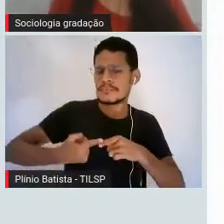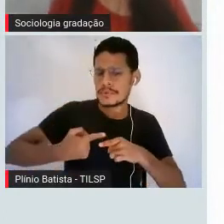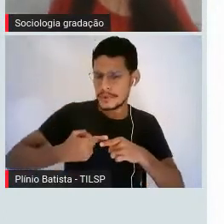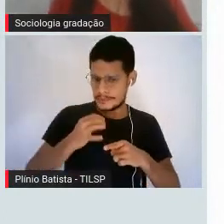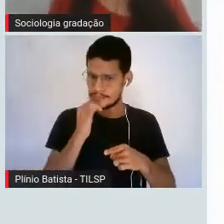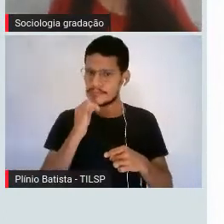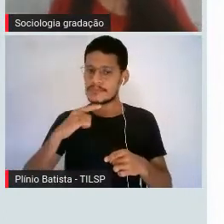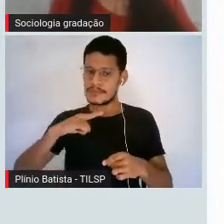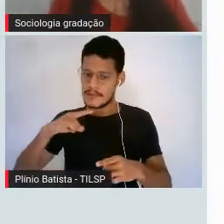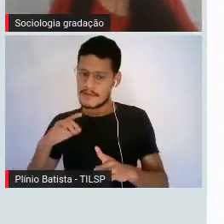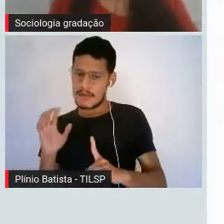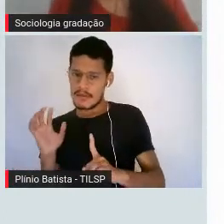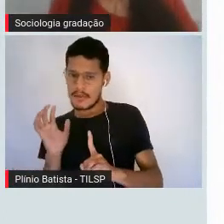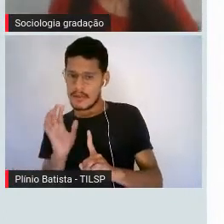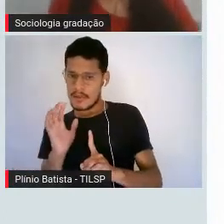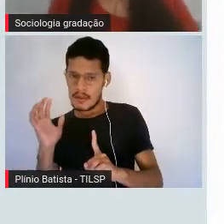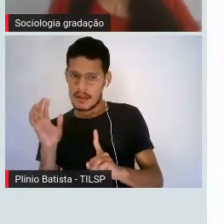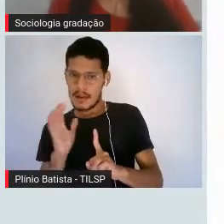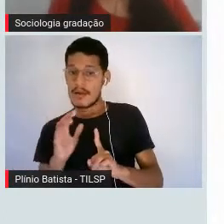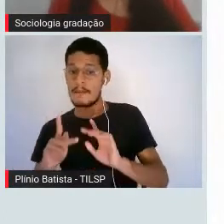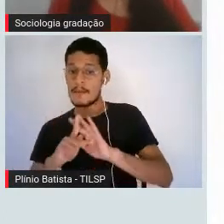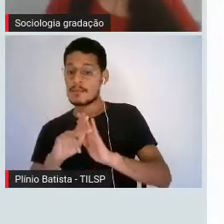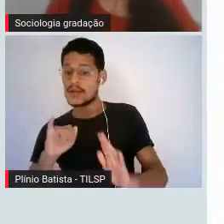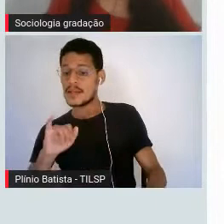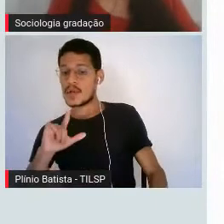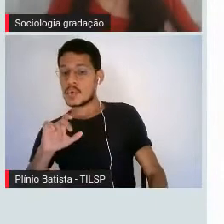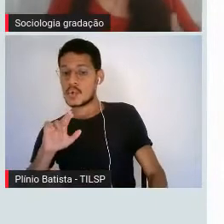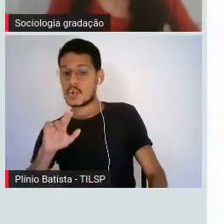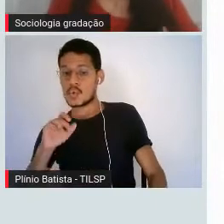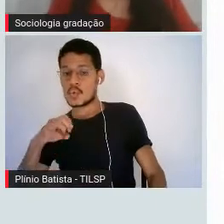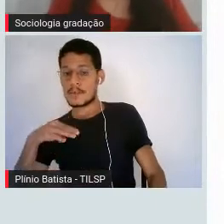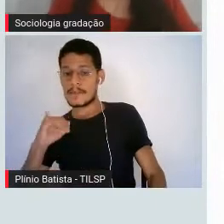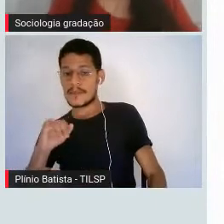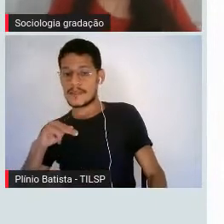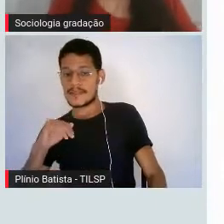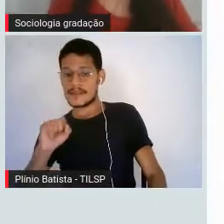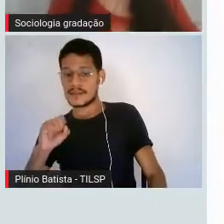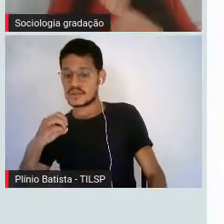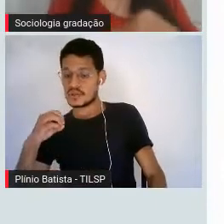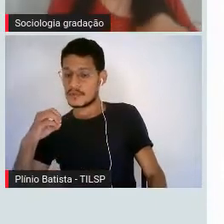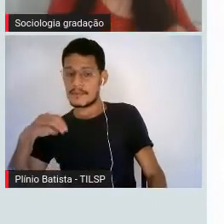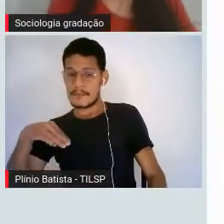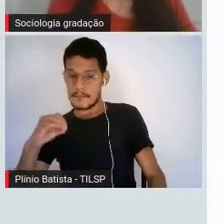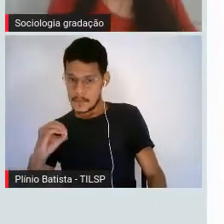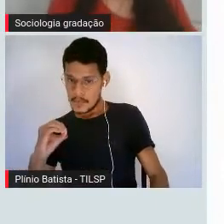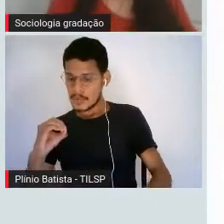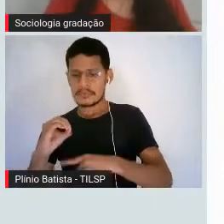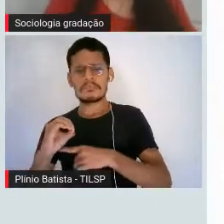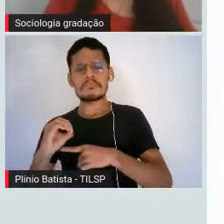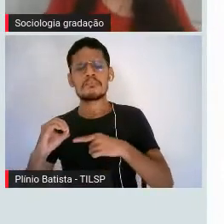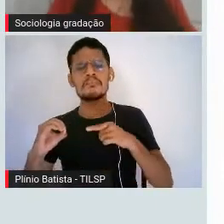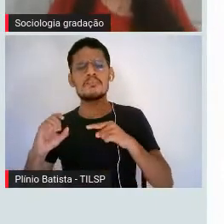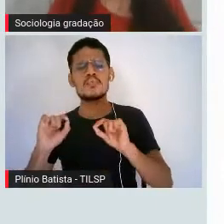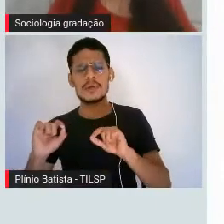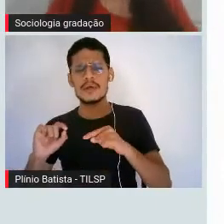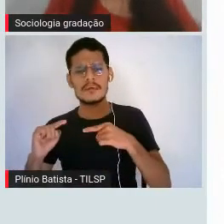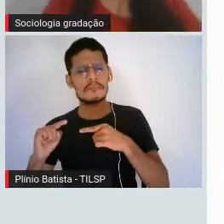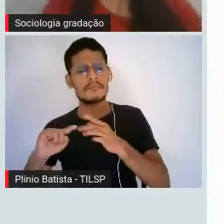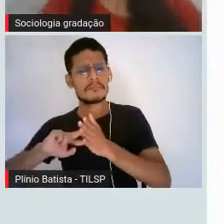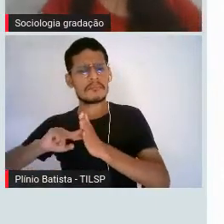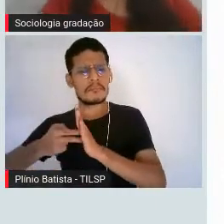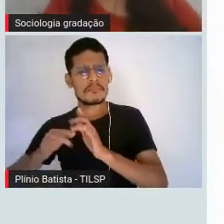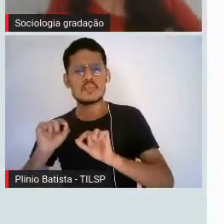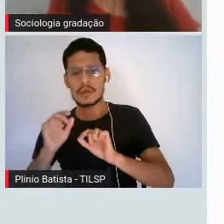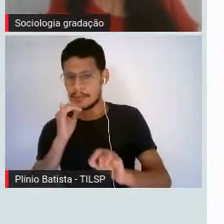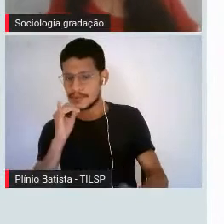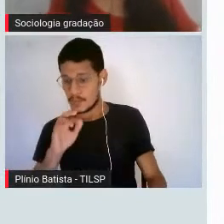influência do iluminismo. Mas o que seria esse iluminismo, né? Isso Então, é a convicção de que a razão, em